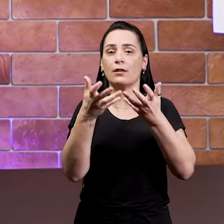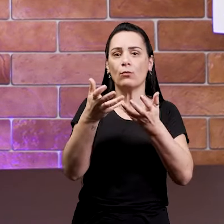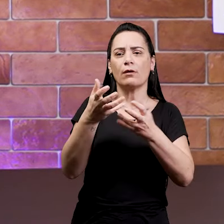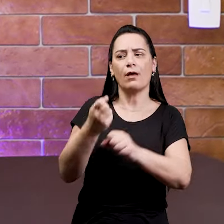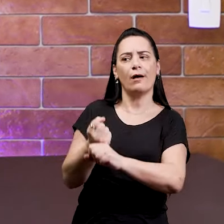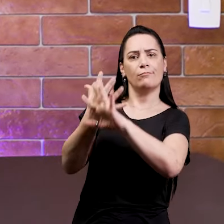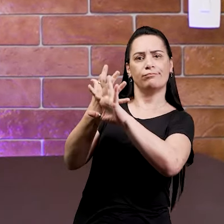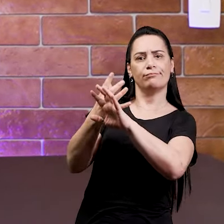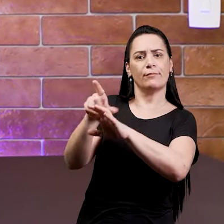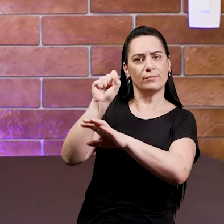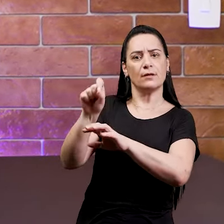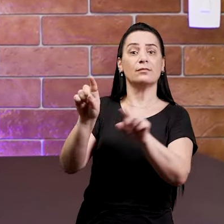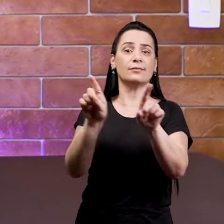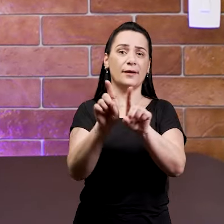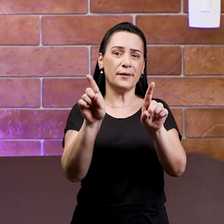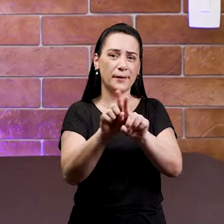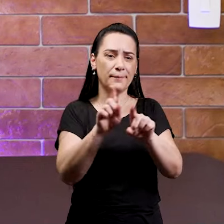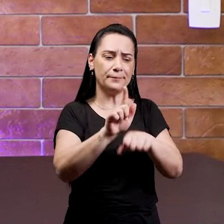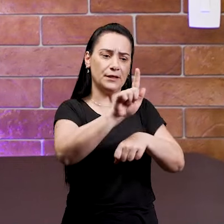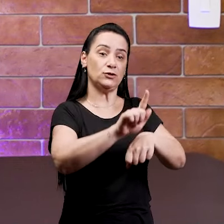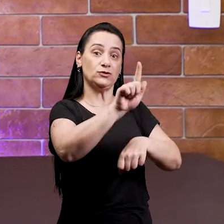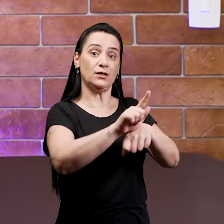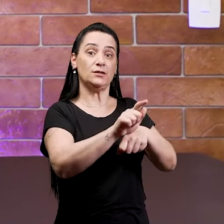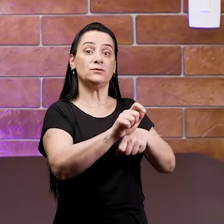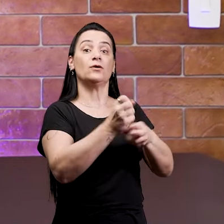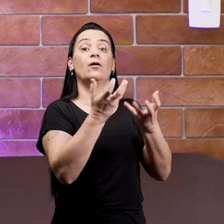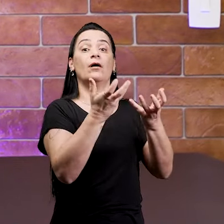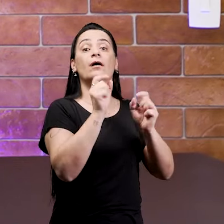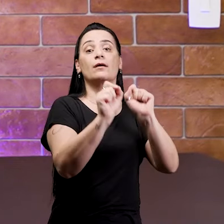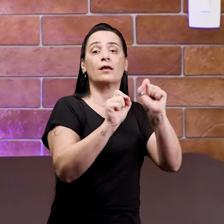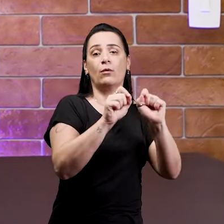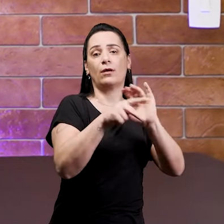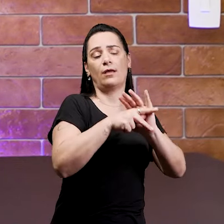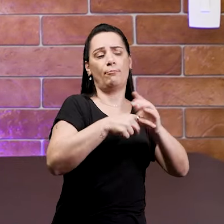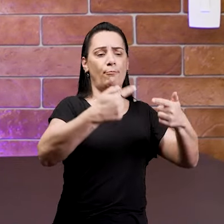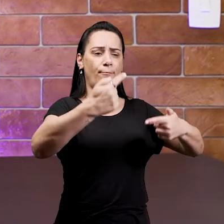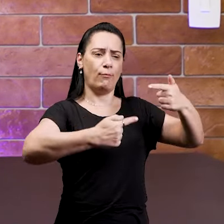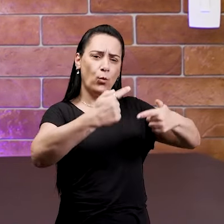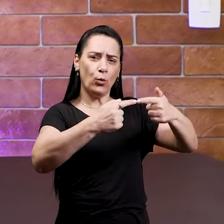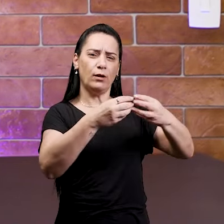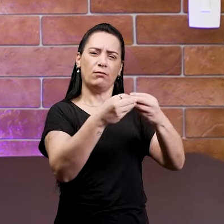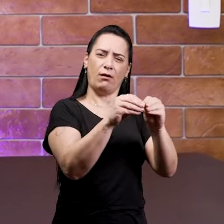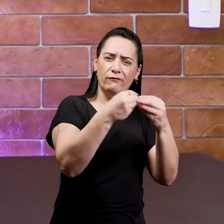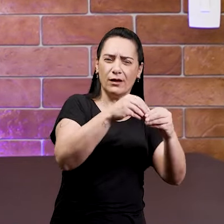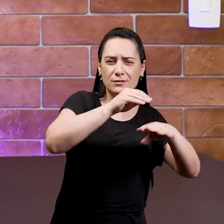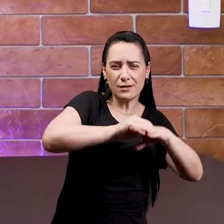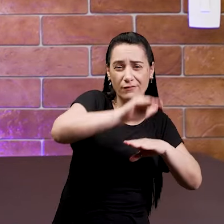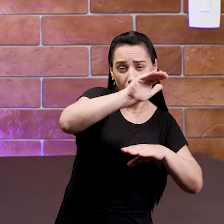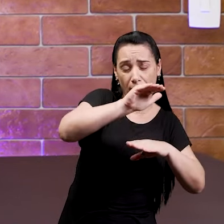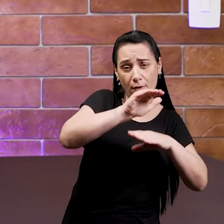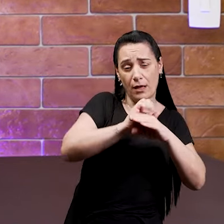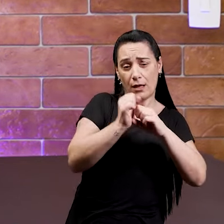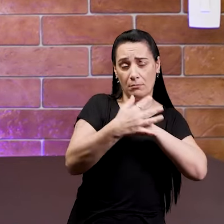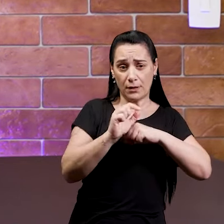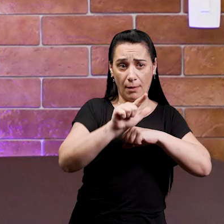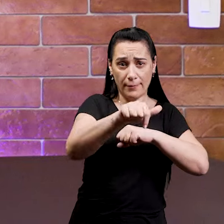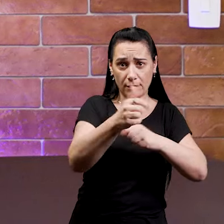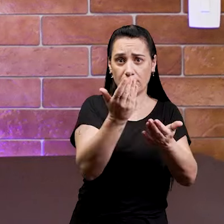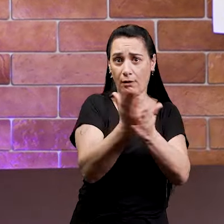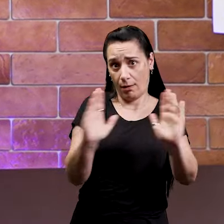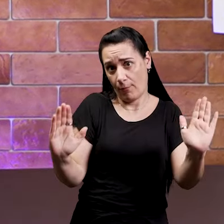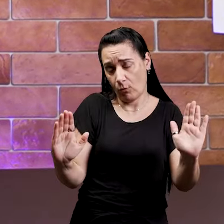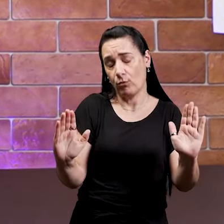trabalho remoto? Enquanto 80% dos gestores esperam políticas de trabalho mais flexíveis após a